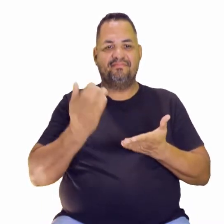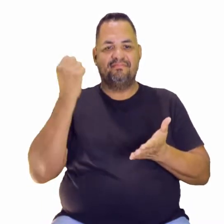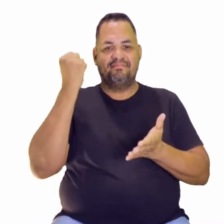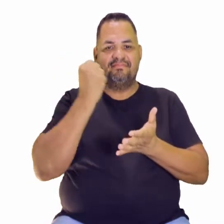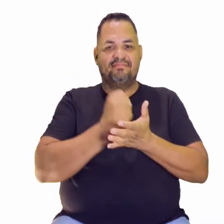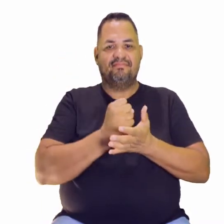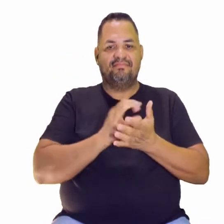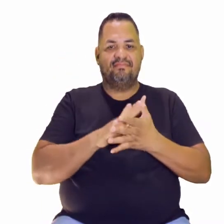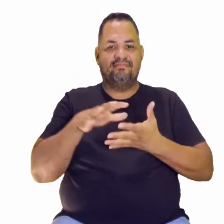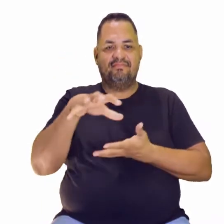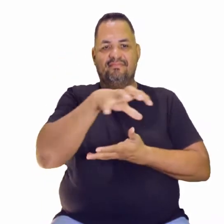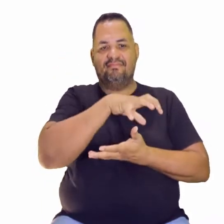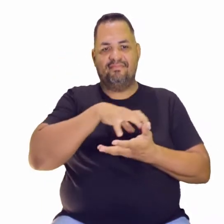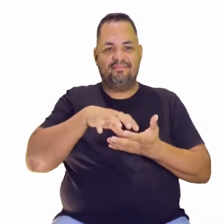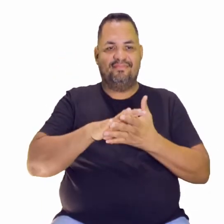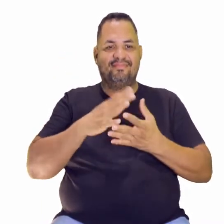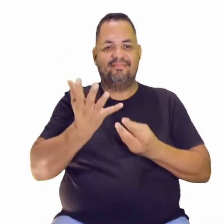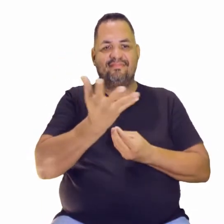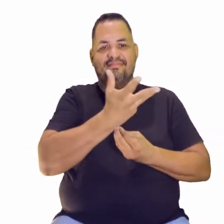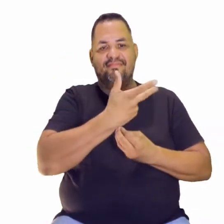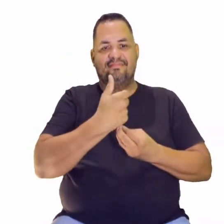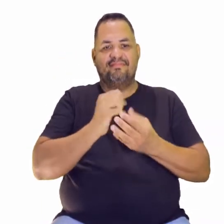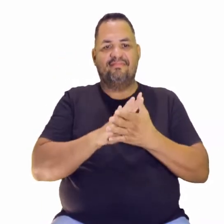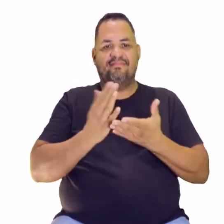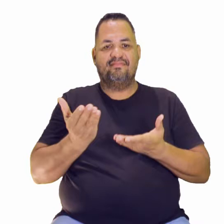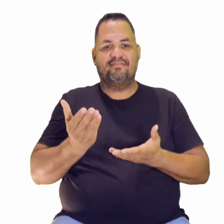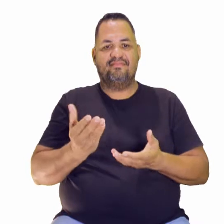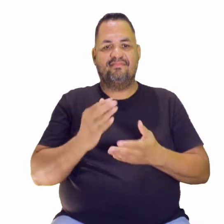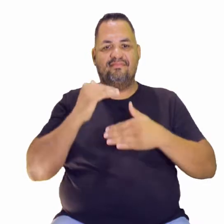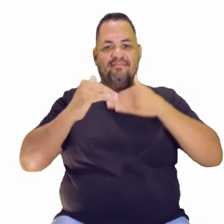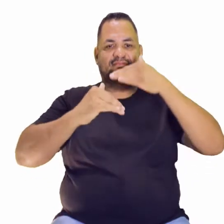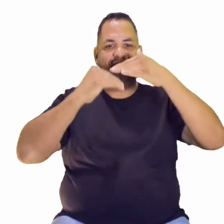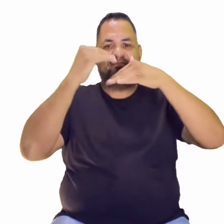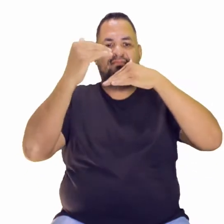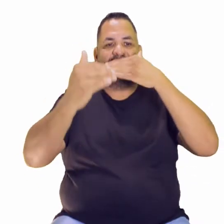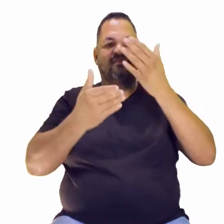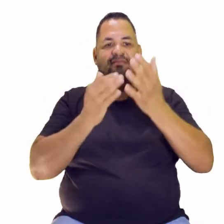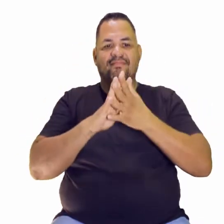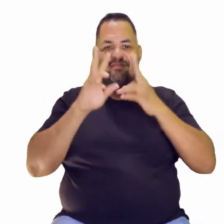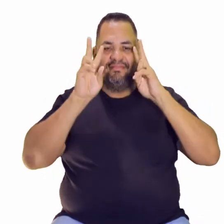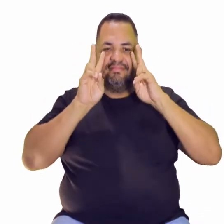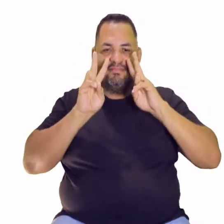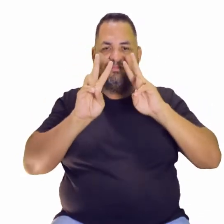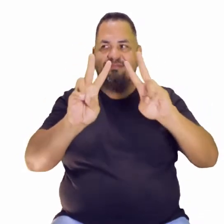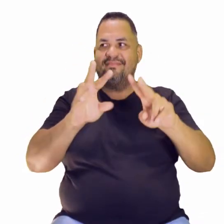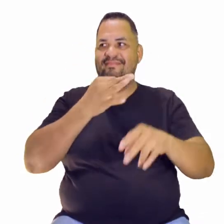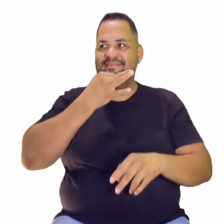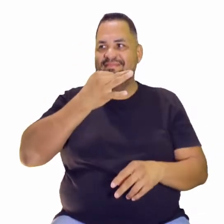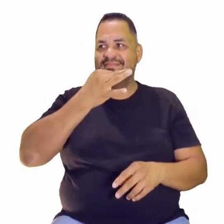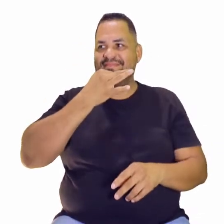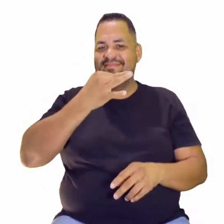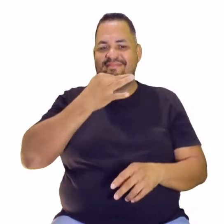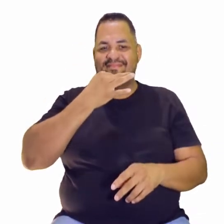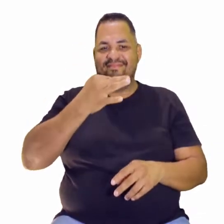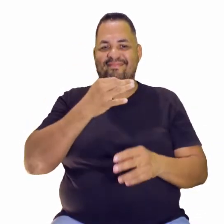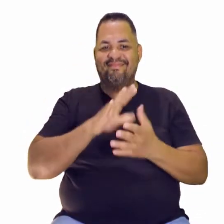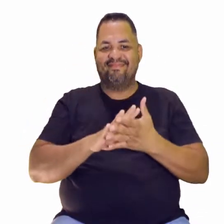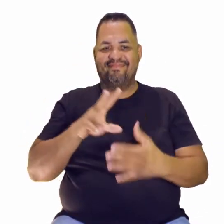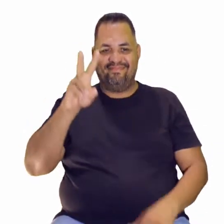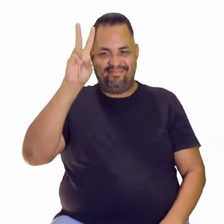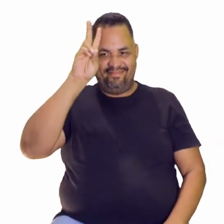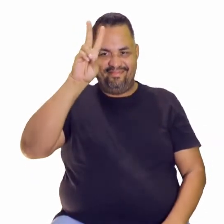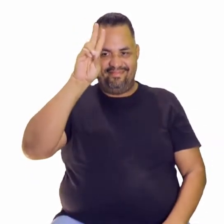as manifestações artísticas e com isso aí desenvolvendo uma visão crítica e